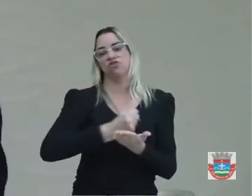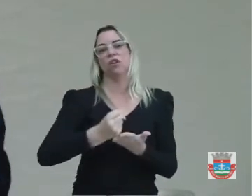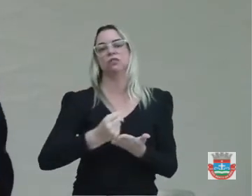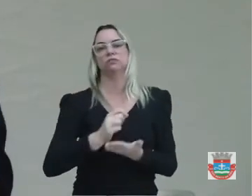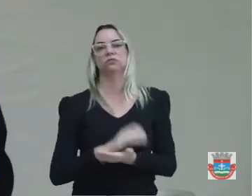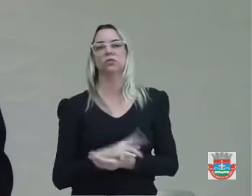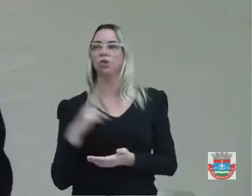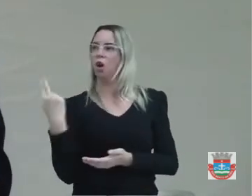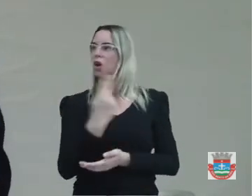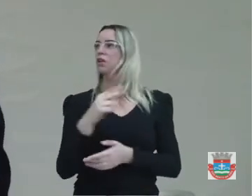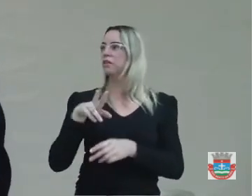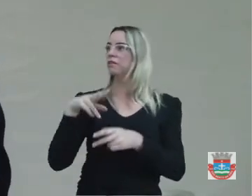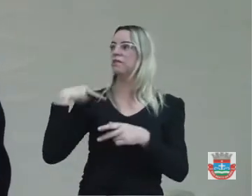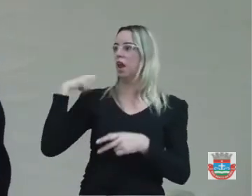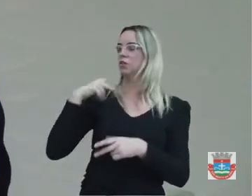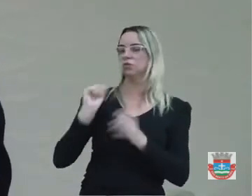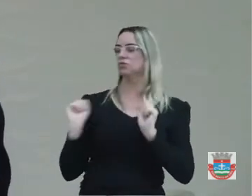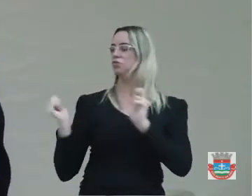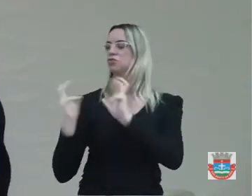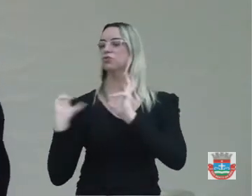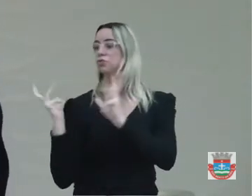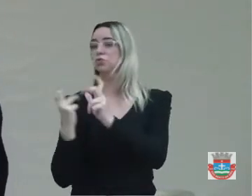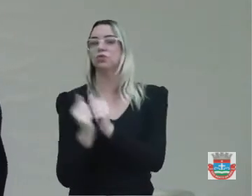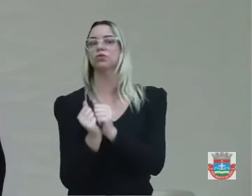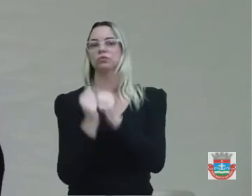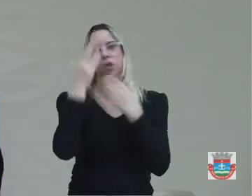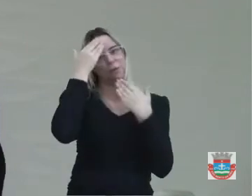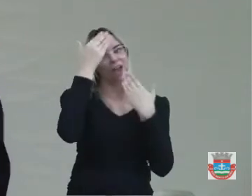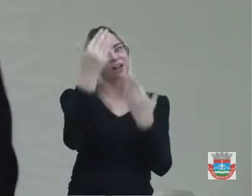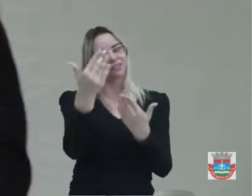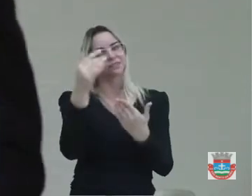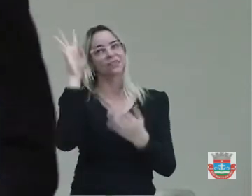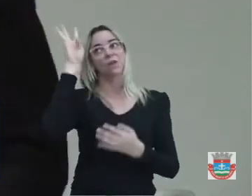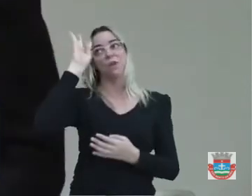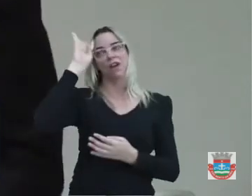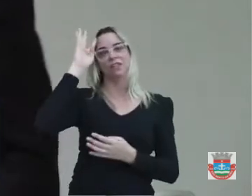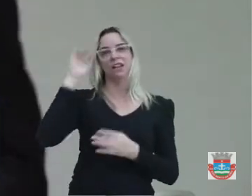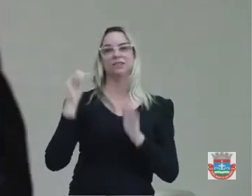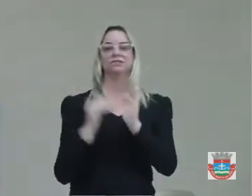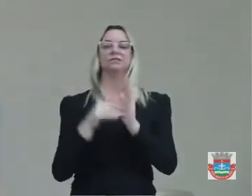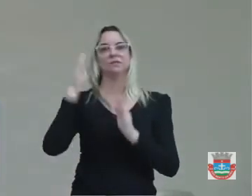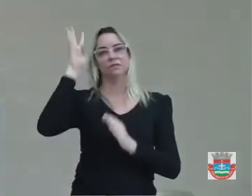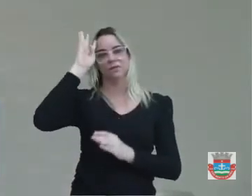ficar juntos, vereadores, e fazer o melhor professor. Muito obrigado e até a próxima quarta-feira.